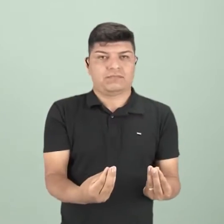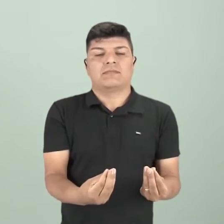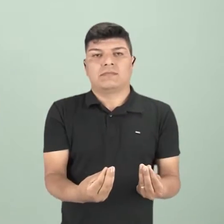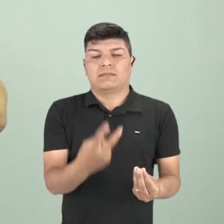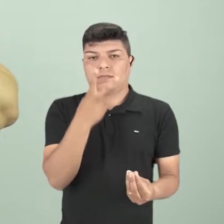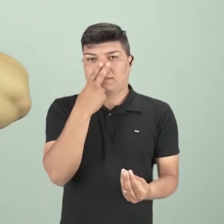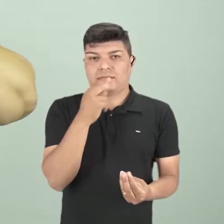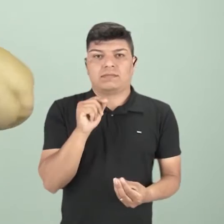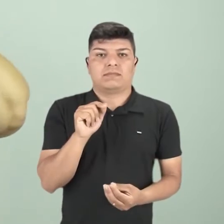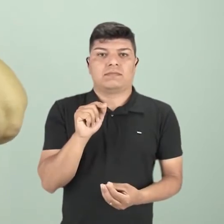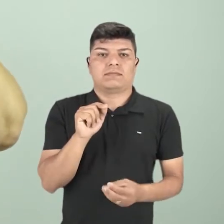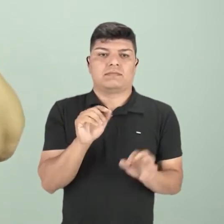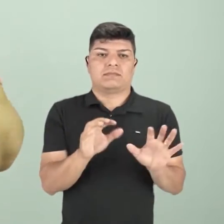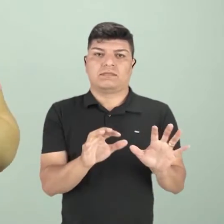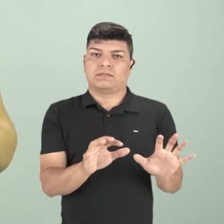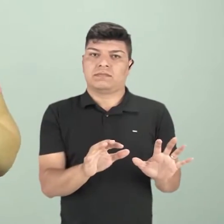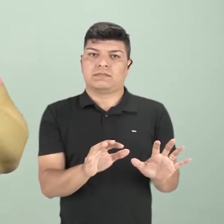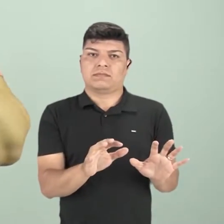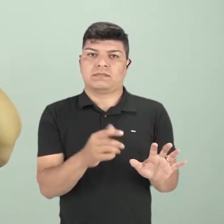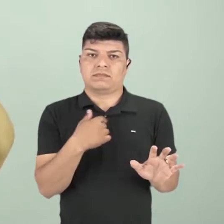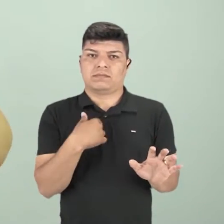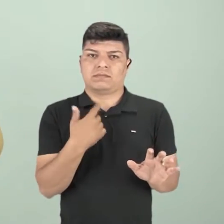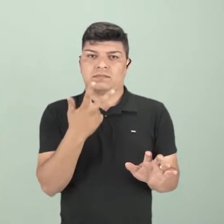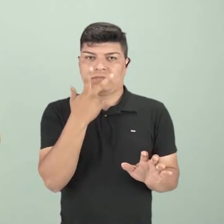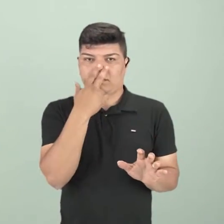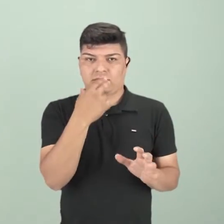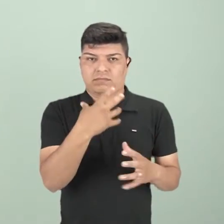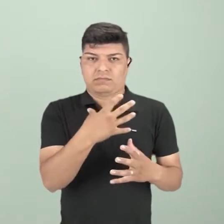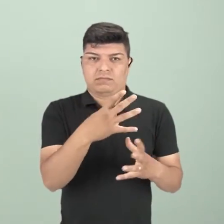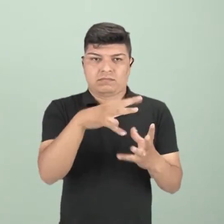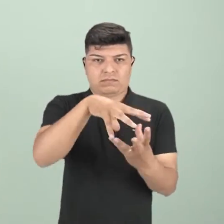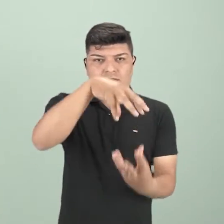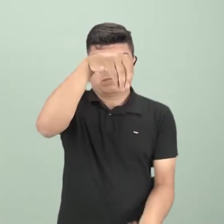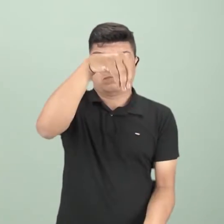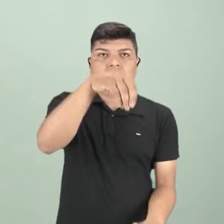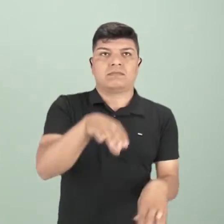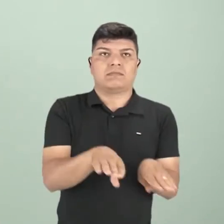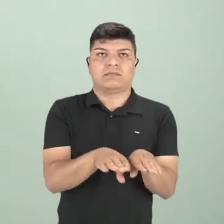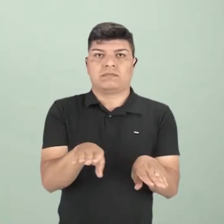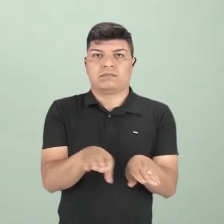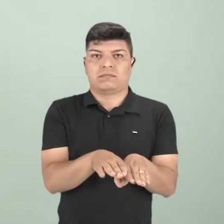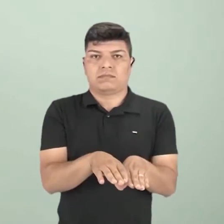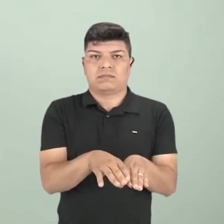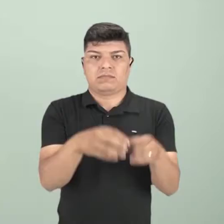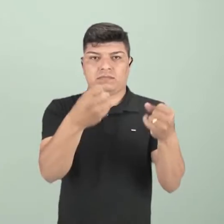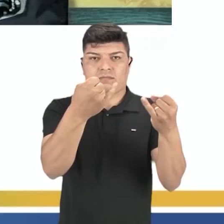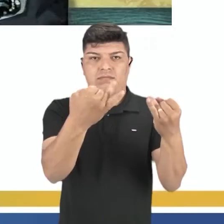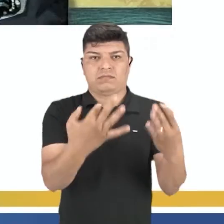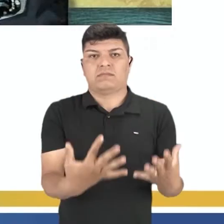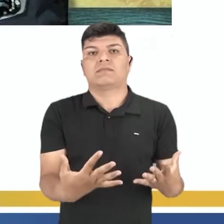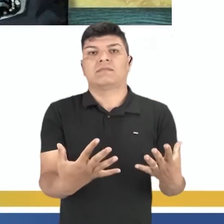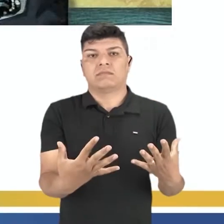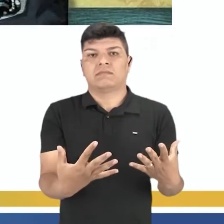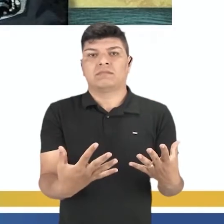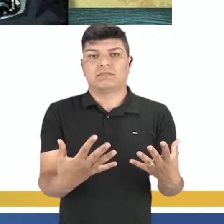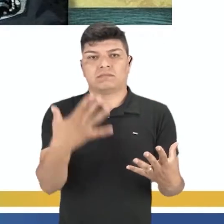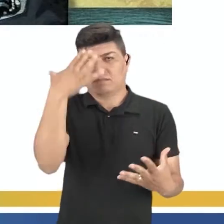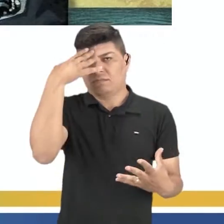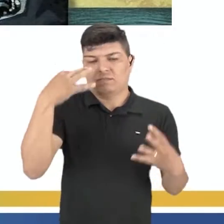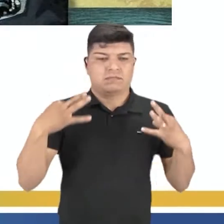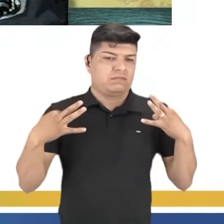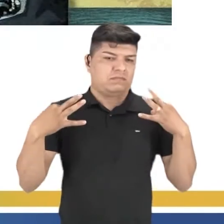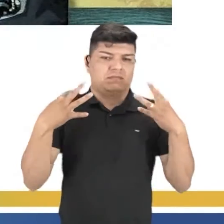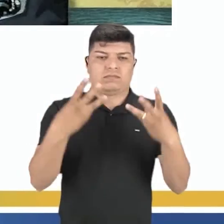se fosse uma entidade no texto e ao mesmo tempo conta a história. Ele sabe de tudo, inclusive